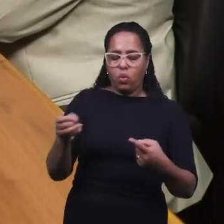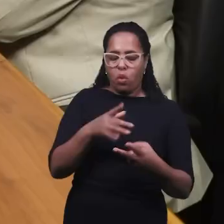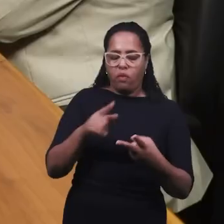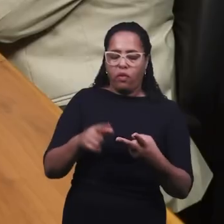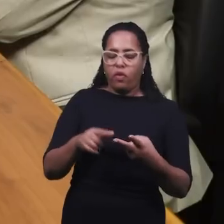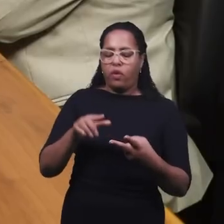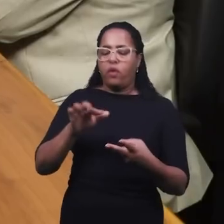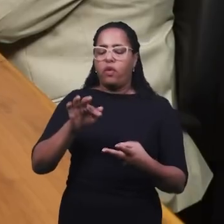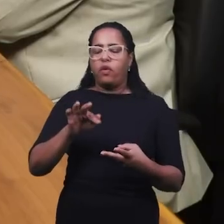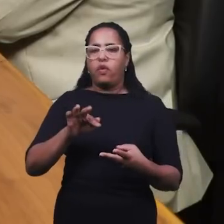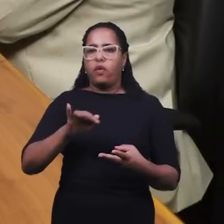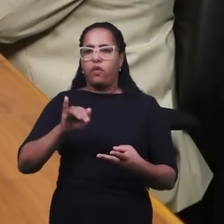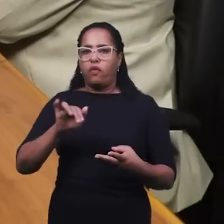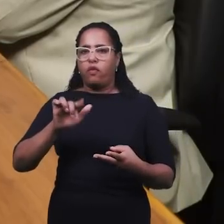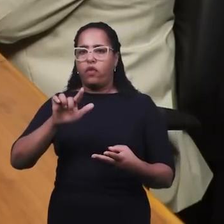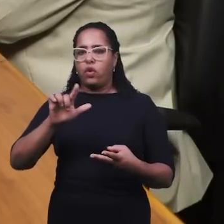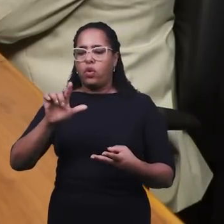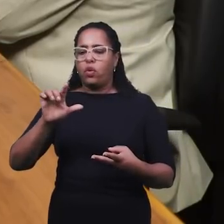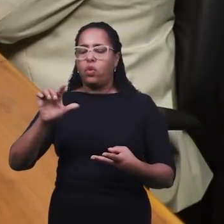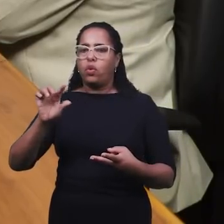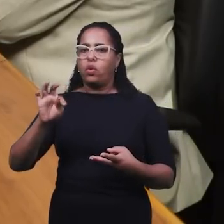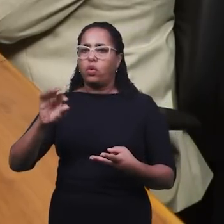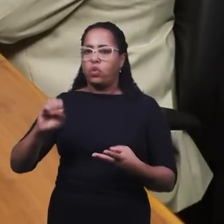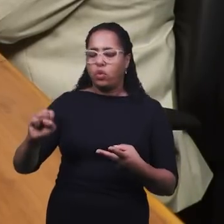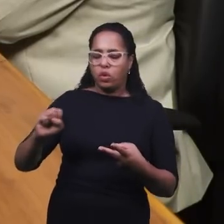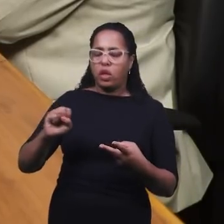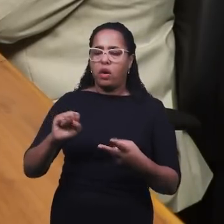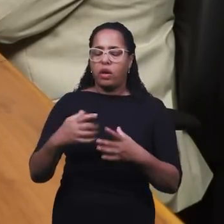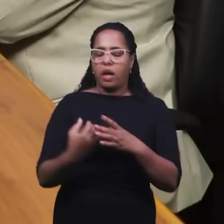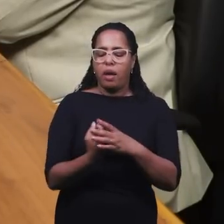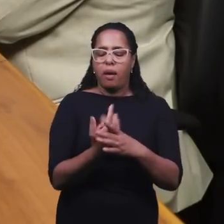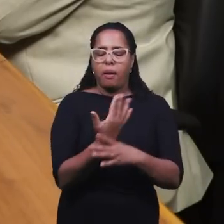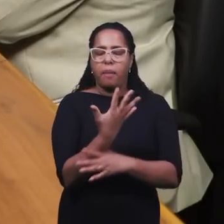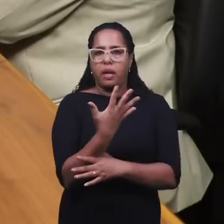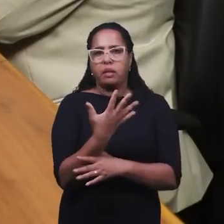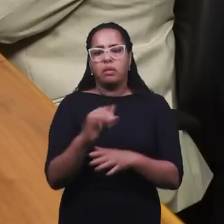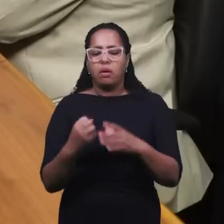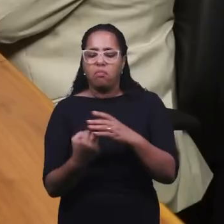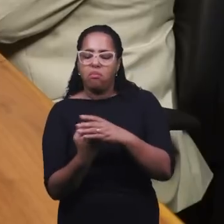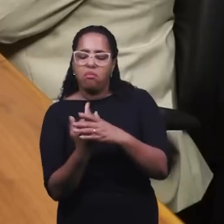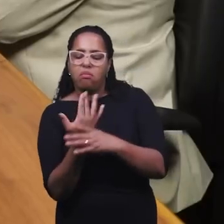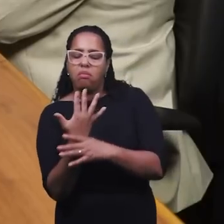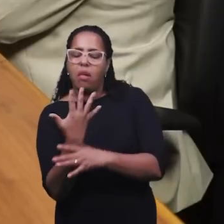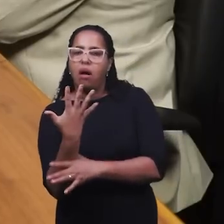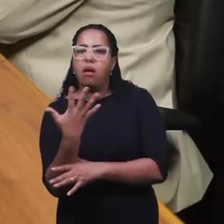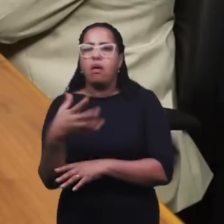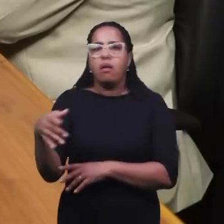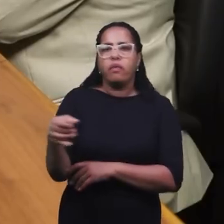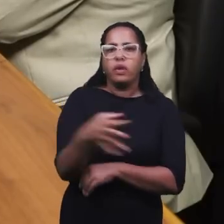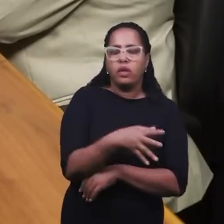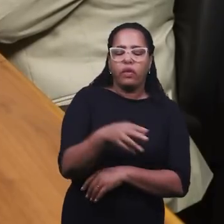neonatologia. Neonatologia quer dizer, o novo nascimento, o neném que nasceu lá. Então, neo